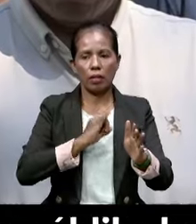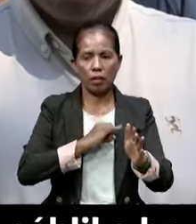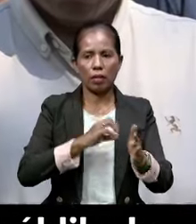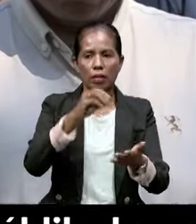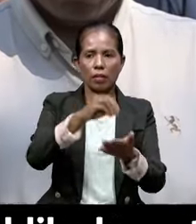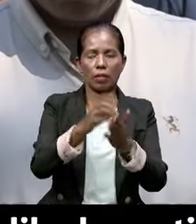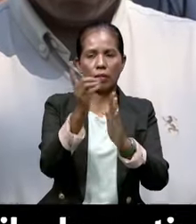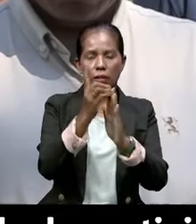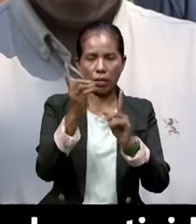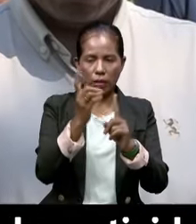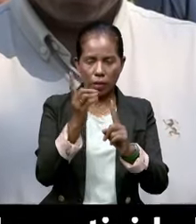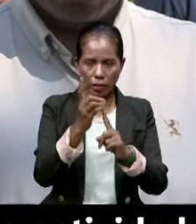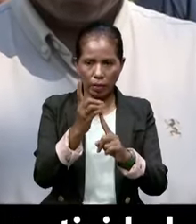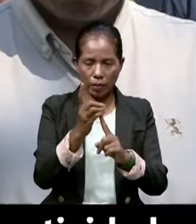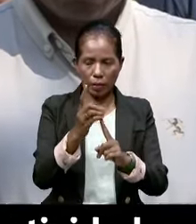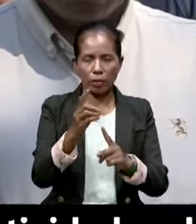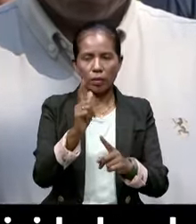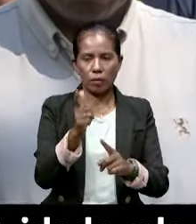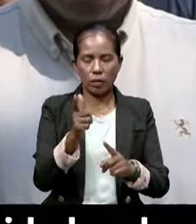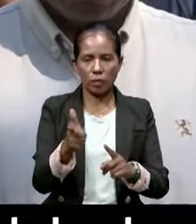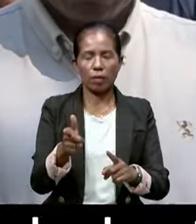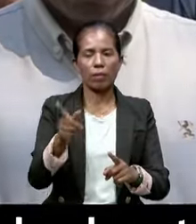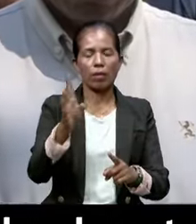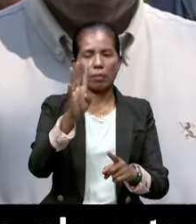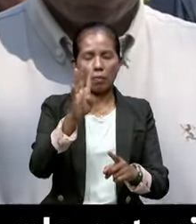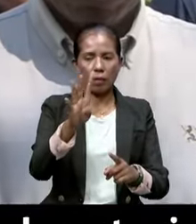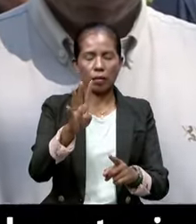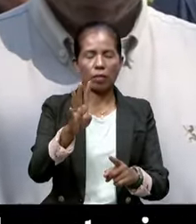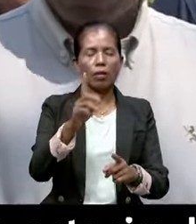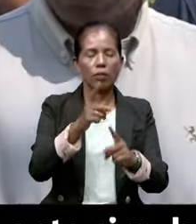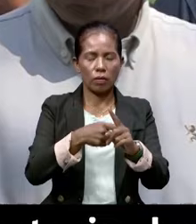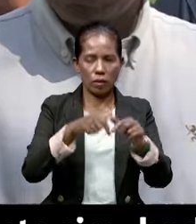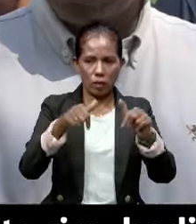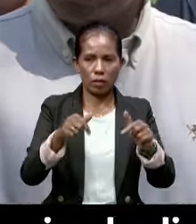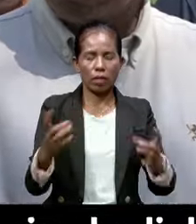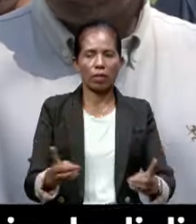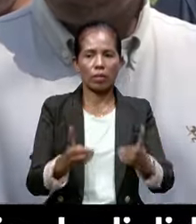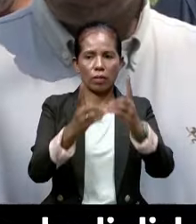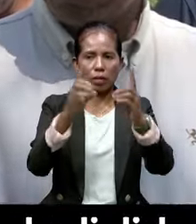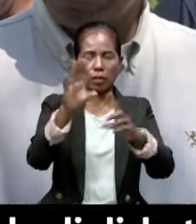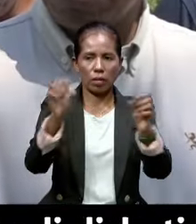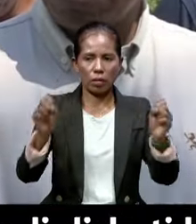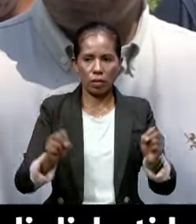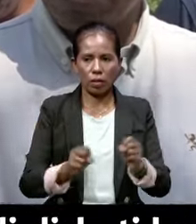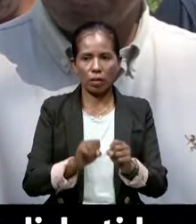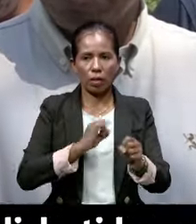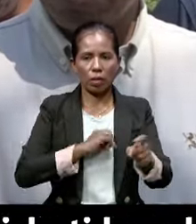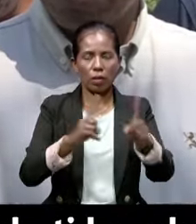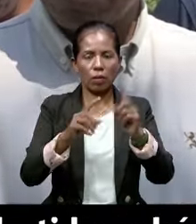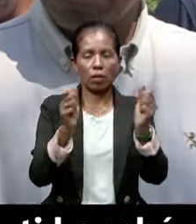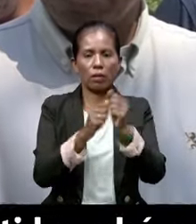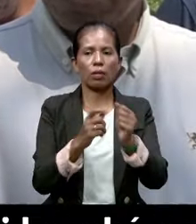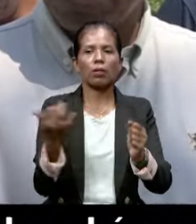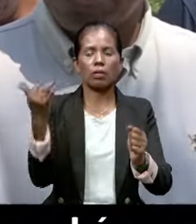taona data. Marca data 24, fulang dané, sira maya suru hau ya, administração autoridade nian, para hau kuali hau sira,